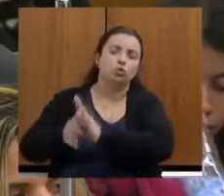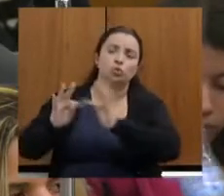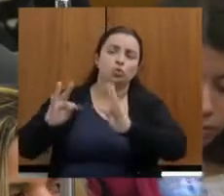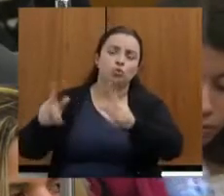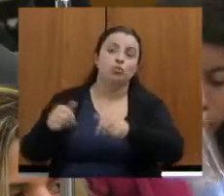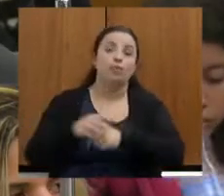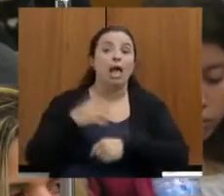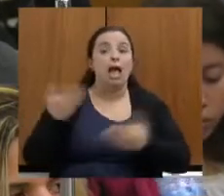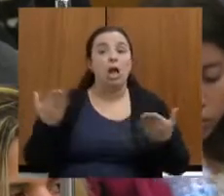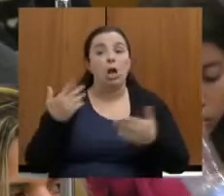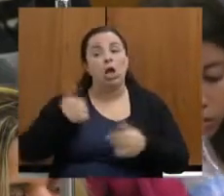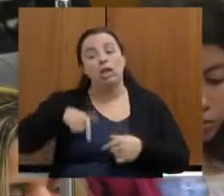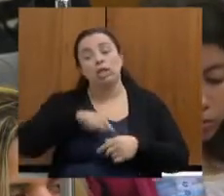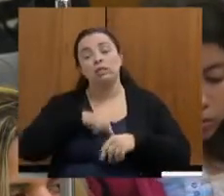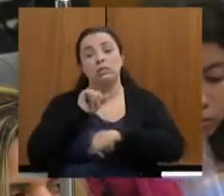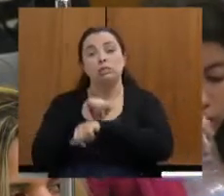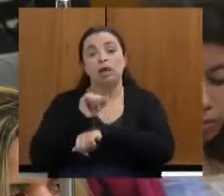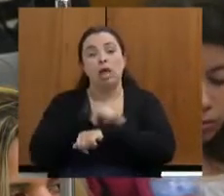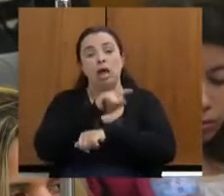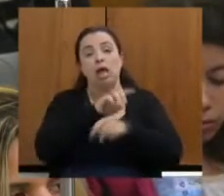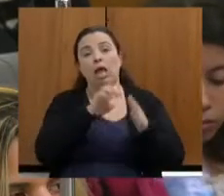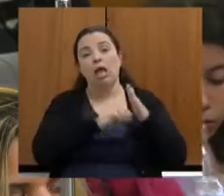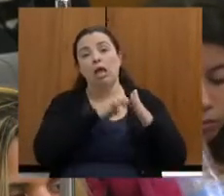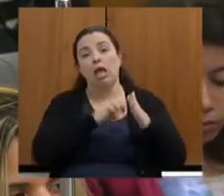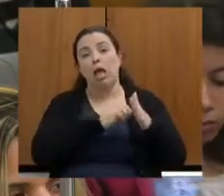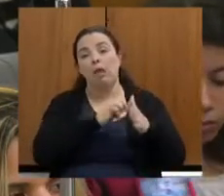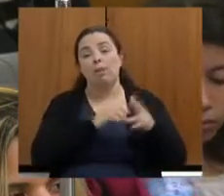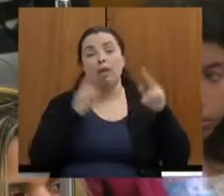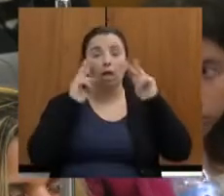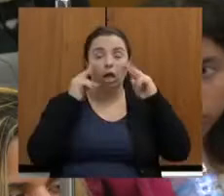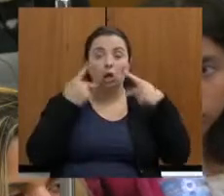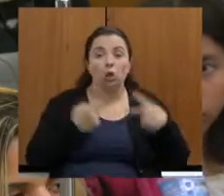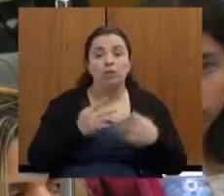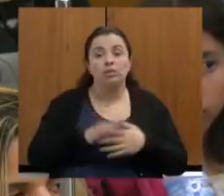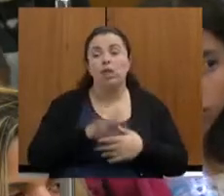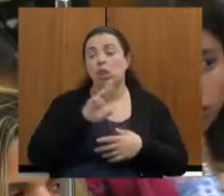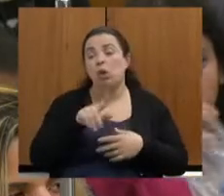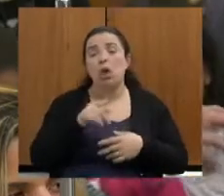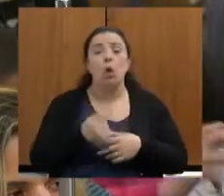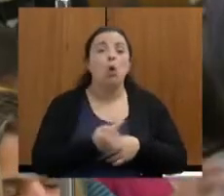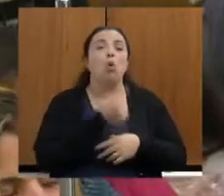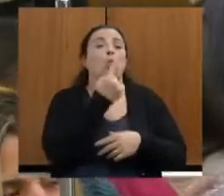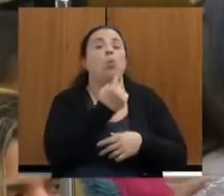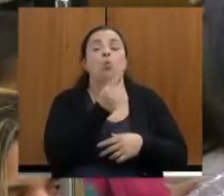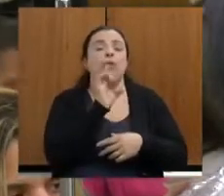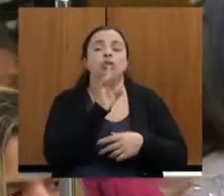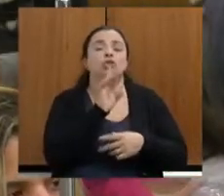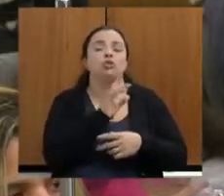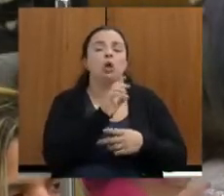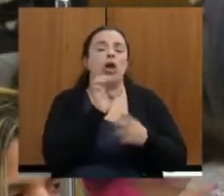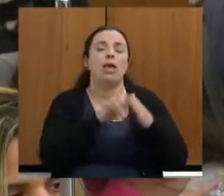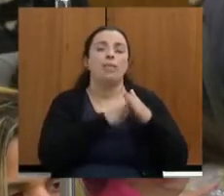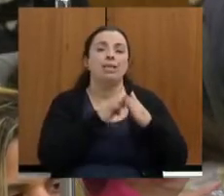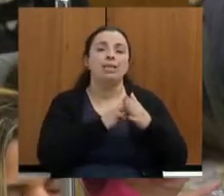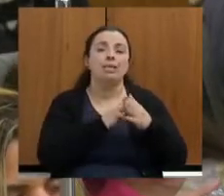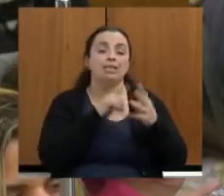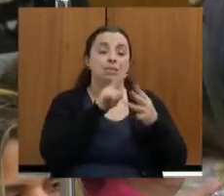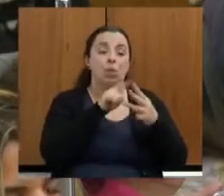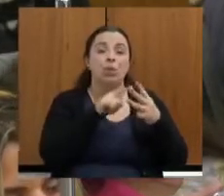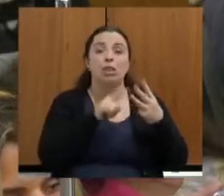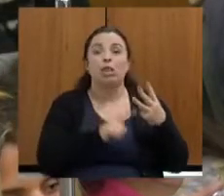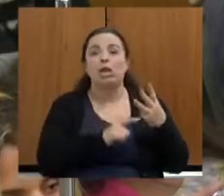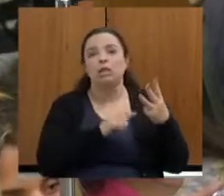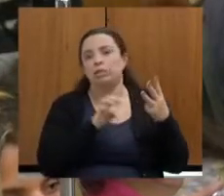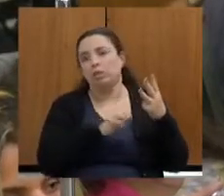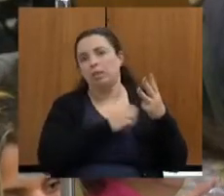a empresa reconhecer que não é a só uma empresa é três em uma e impossível O